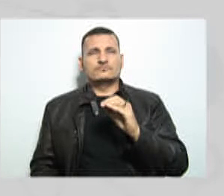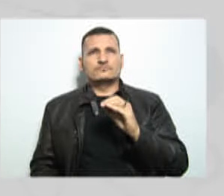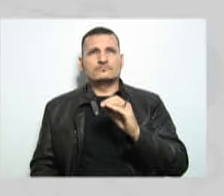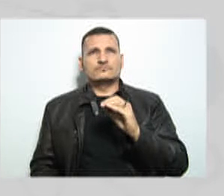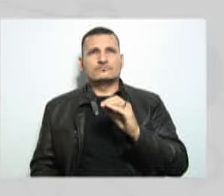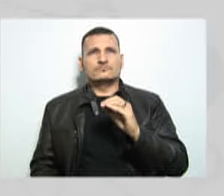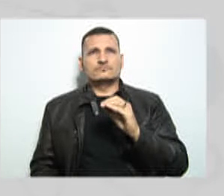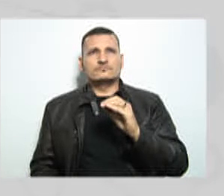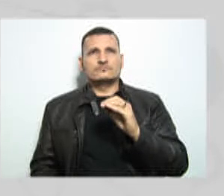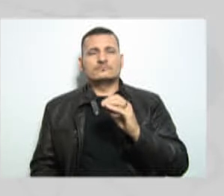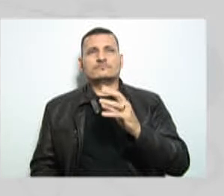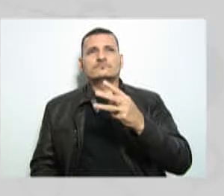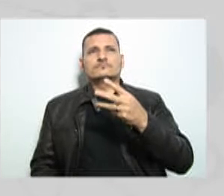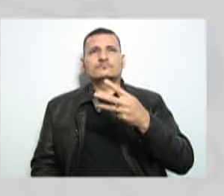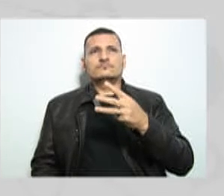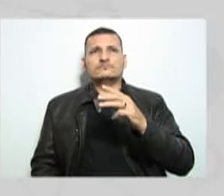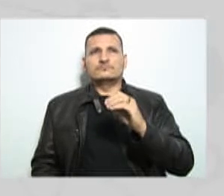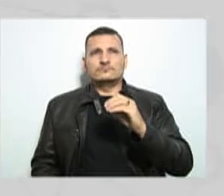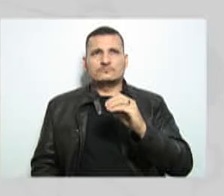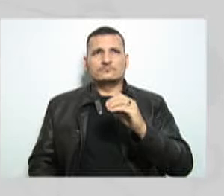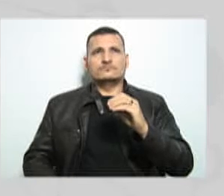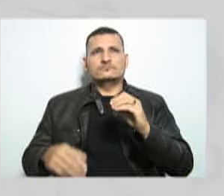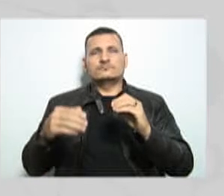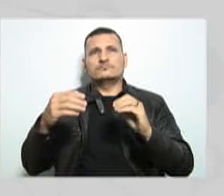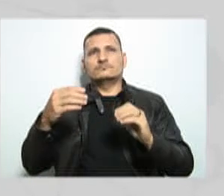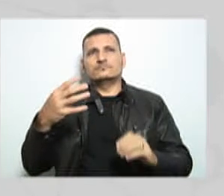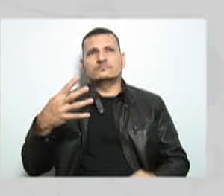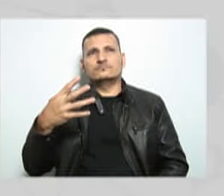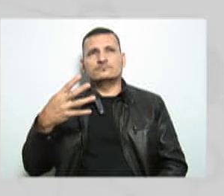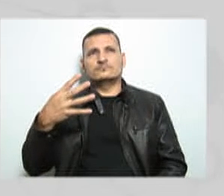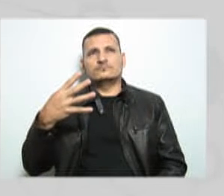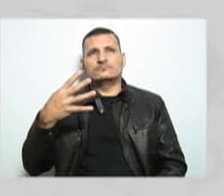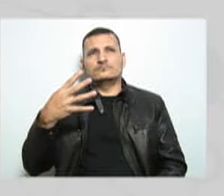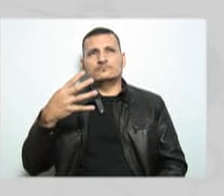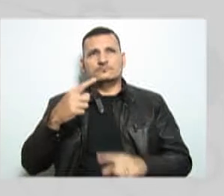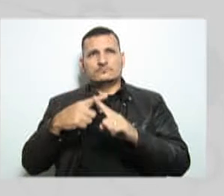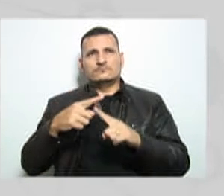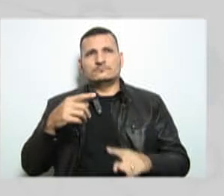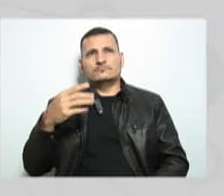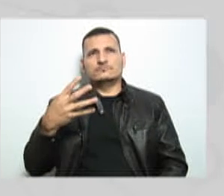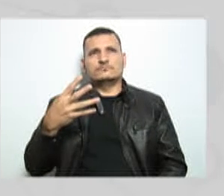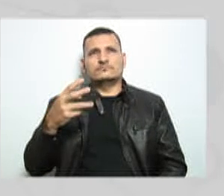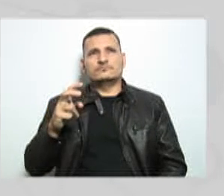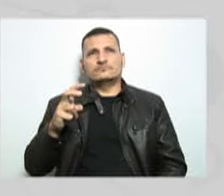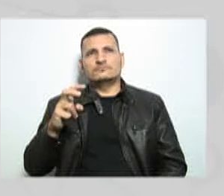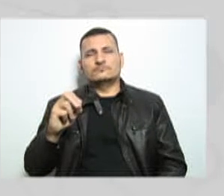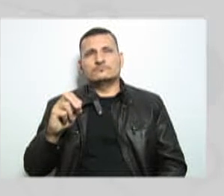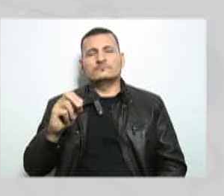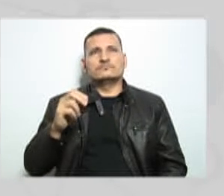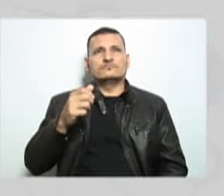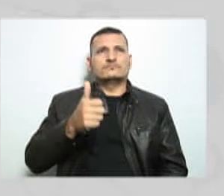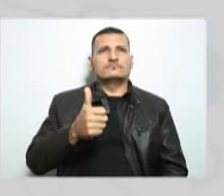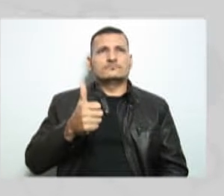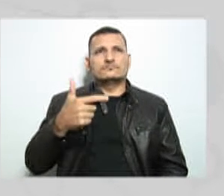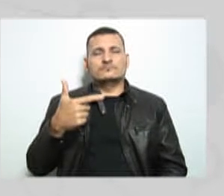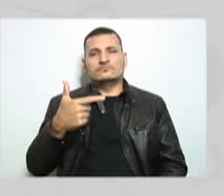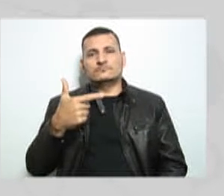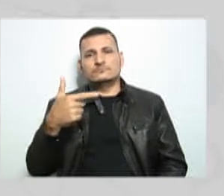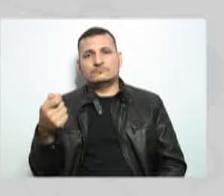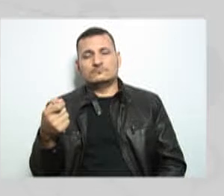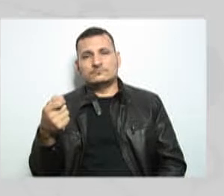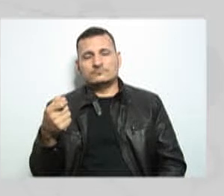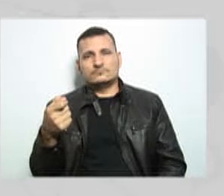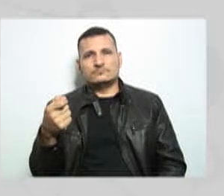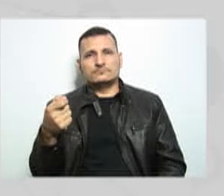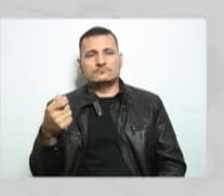a 4,50, que iria dar 120, tá bom? Foi porque na hora de colocar na planilha houve